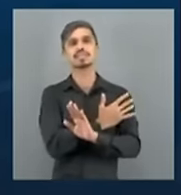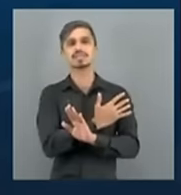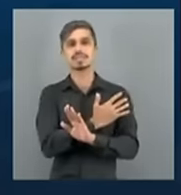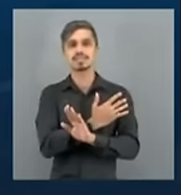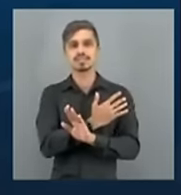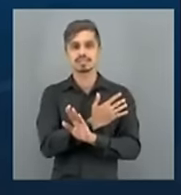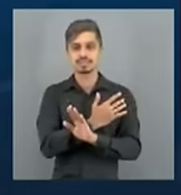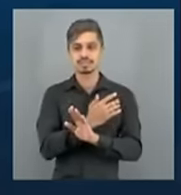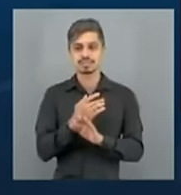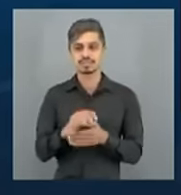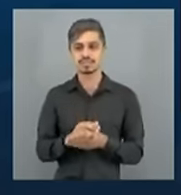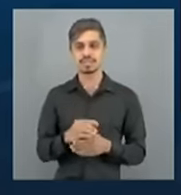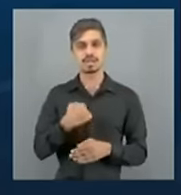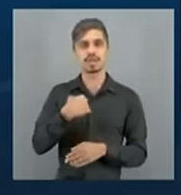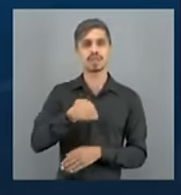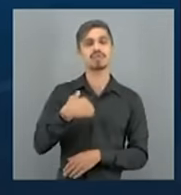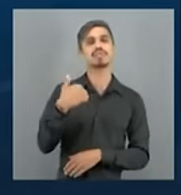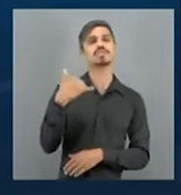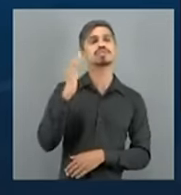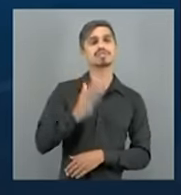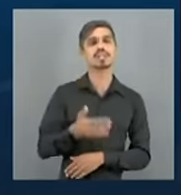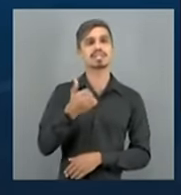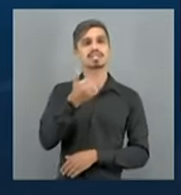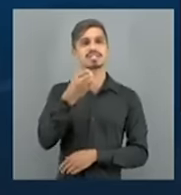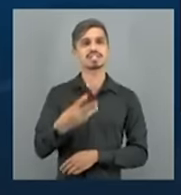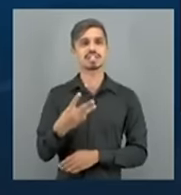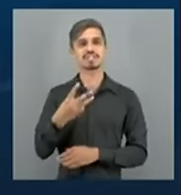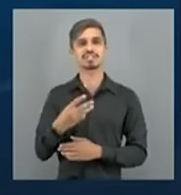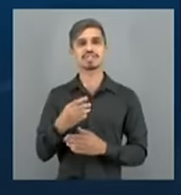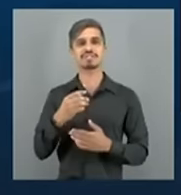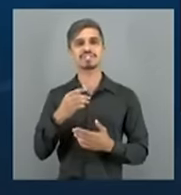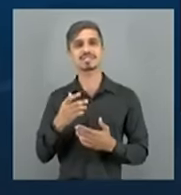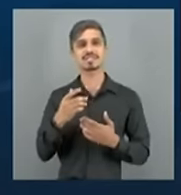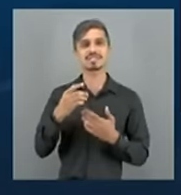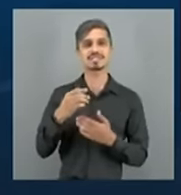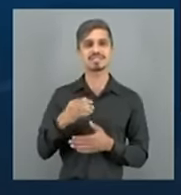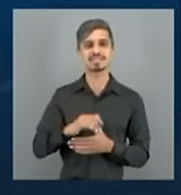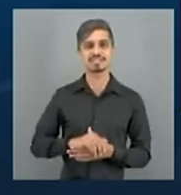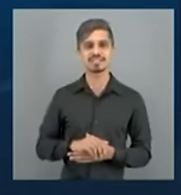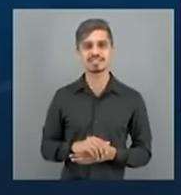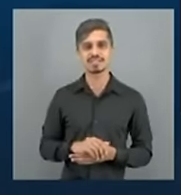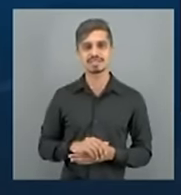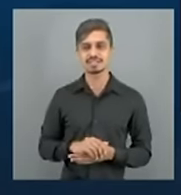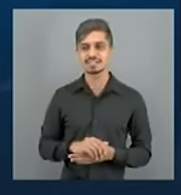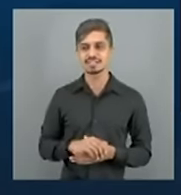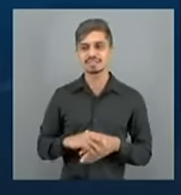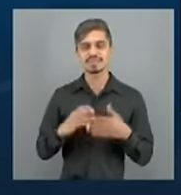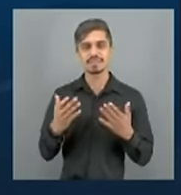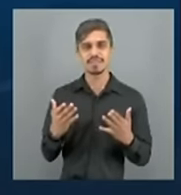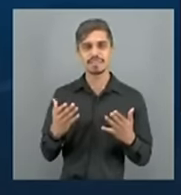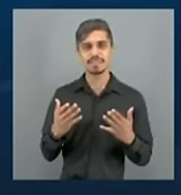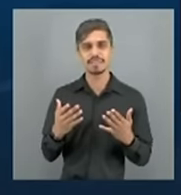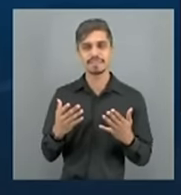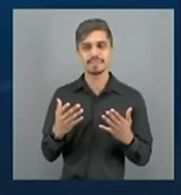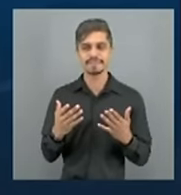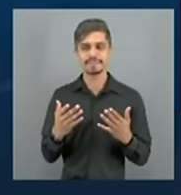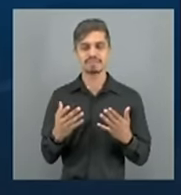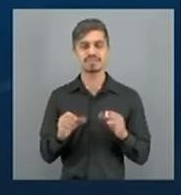não acabou, e eu já estou há 13 anos nisso. E você entendeu? Então, tipo assim, só para você entender que o sistema,